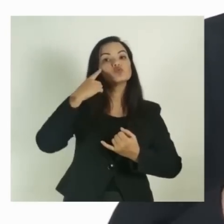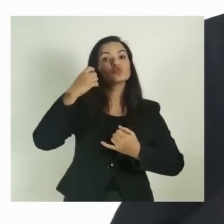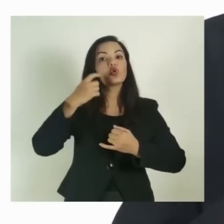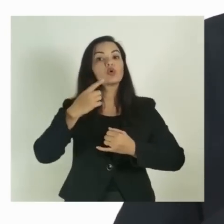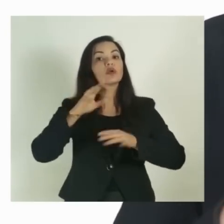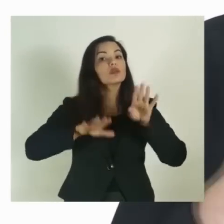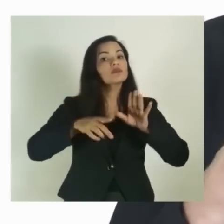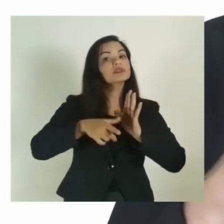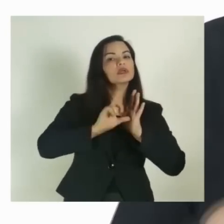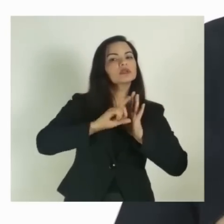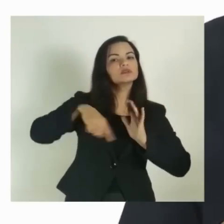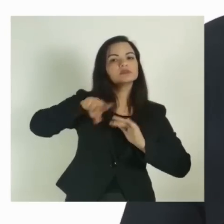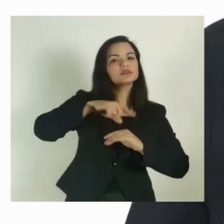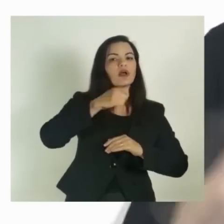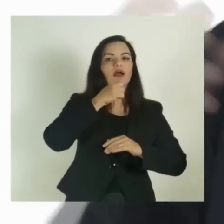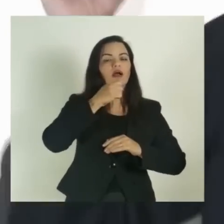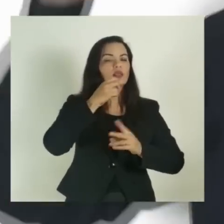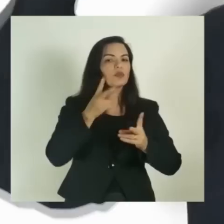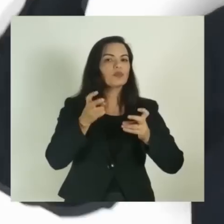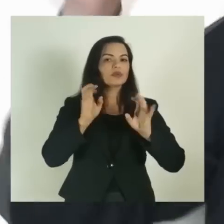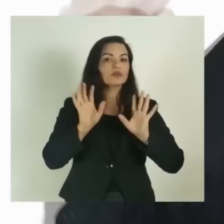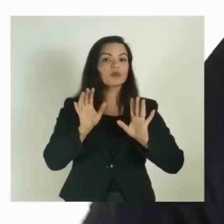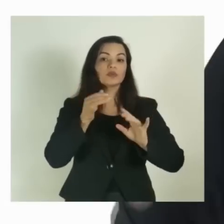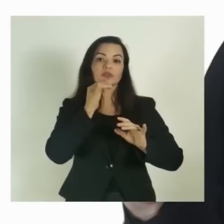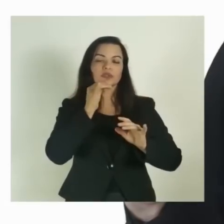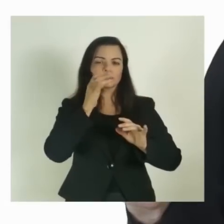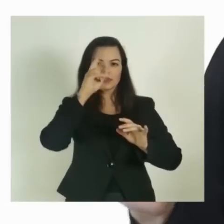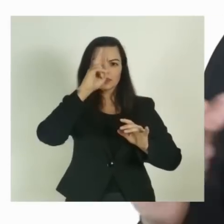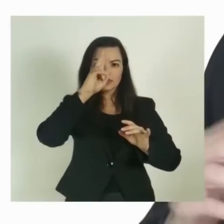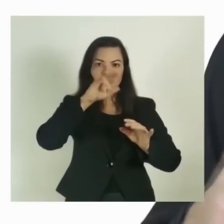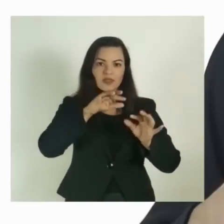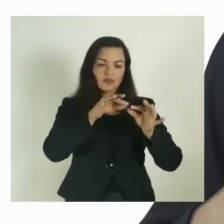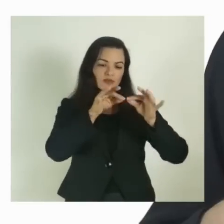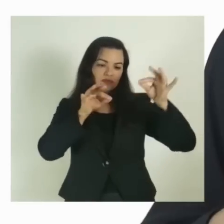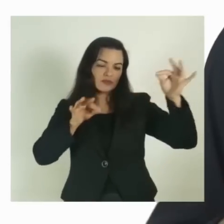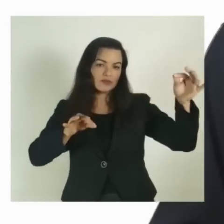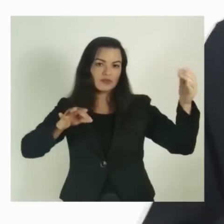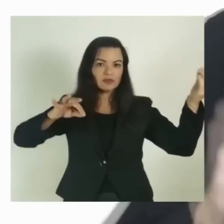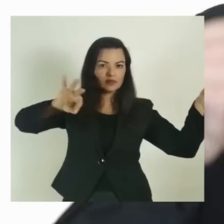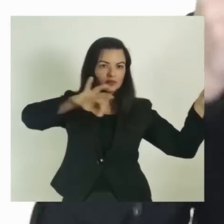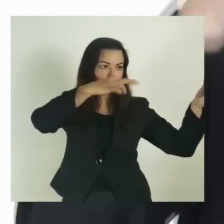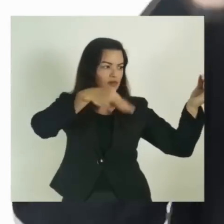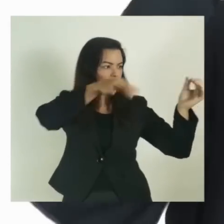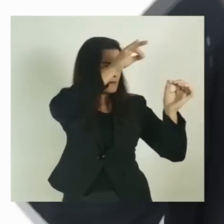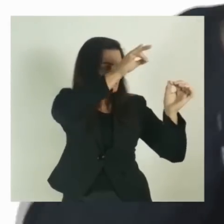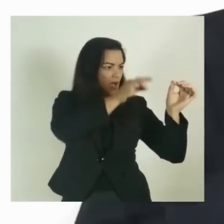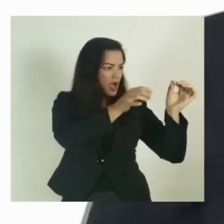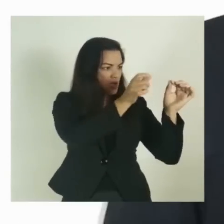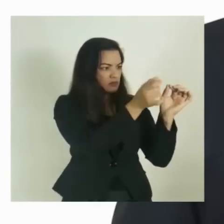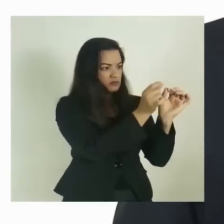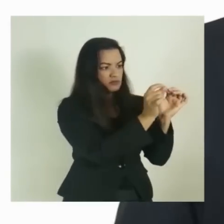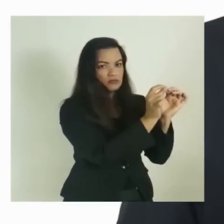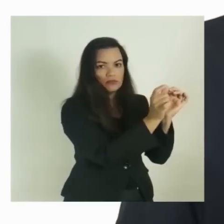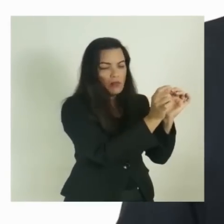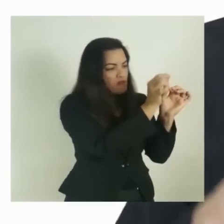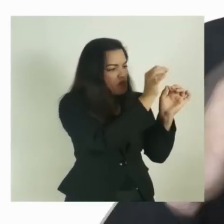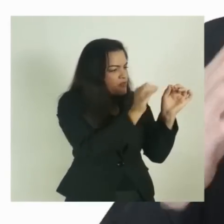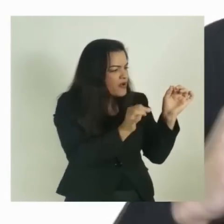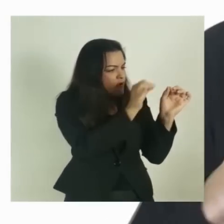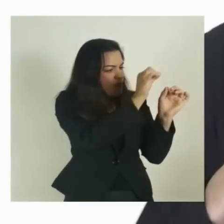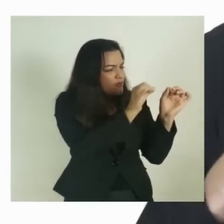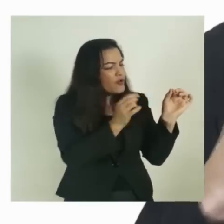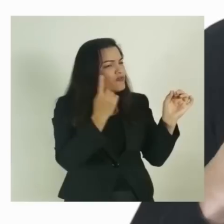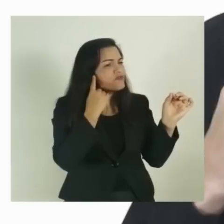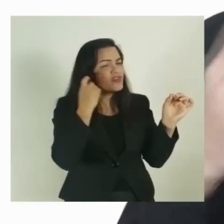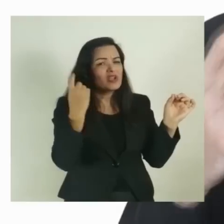antes com o violino. Como, por exemplo, pegar a crina do arco, que é o rabo de cavalo, e passar na cravelha, que é onde a gente afina o violino. A gente